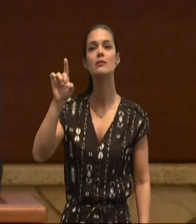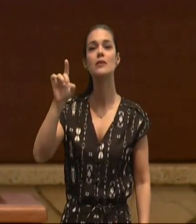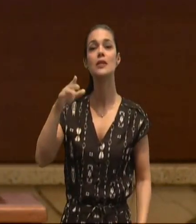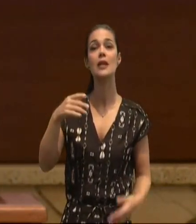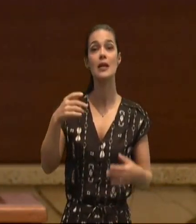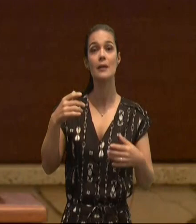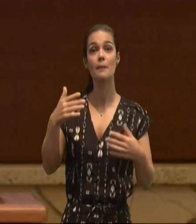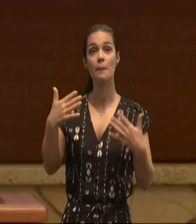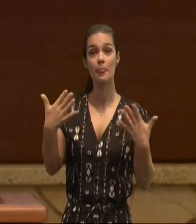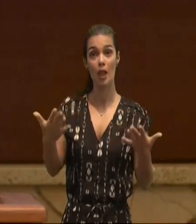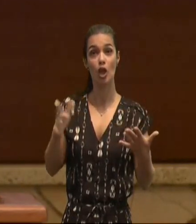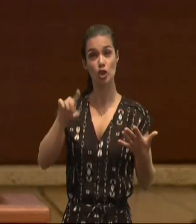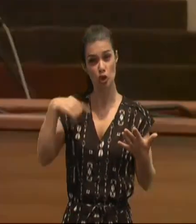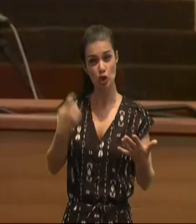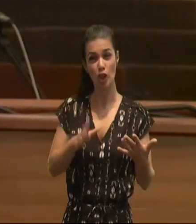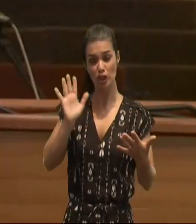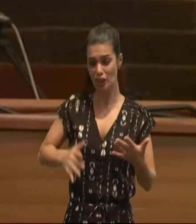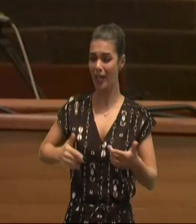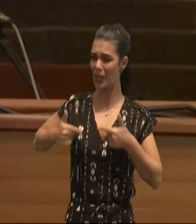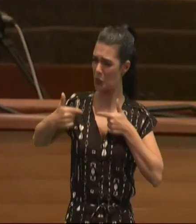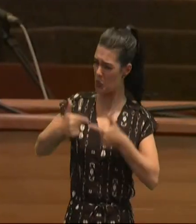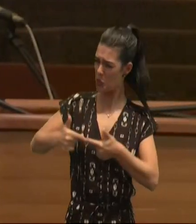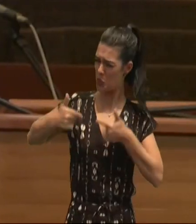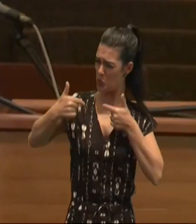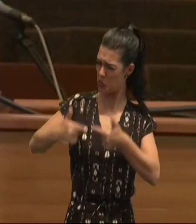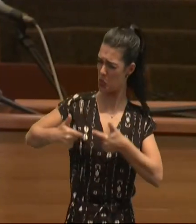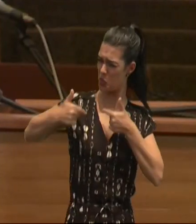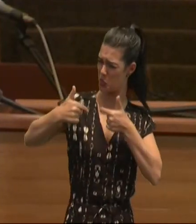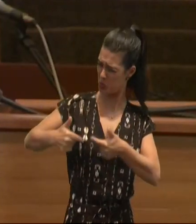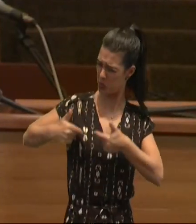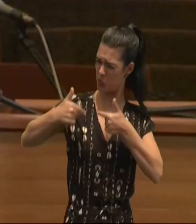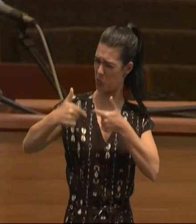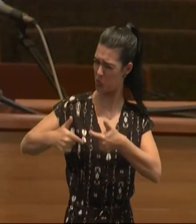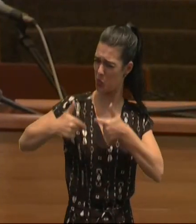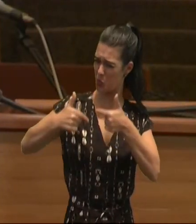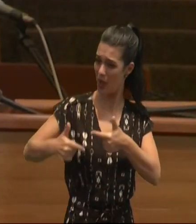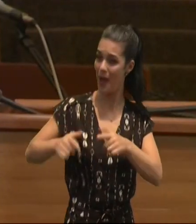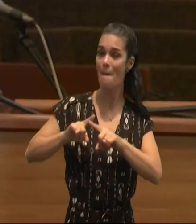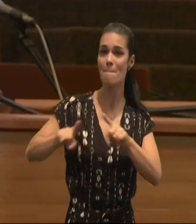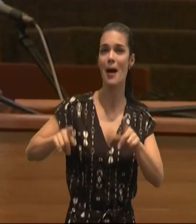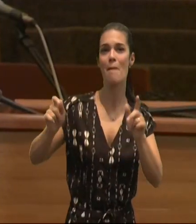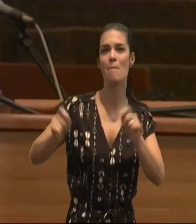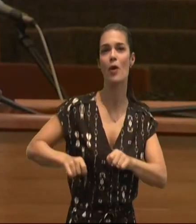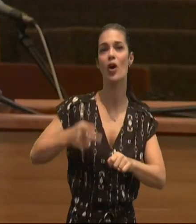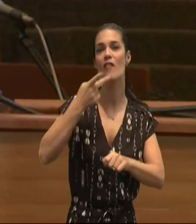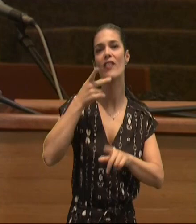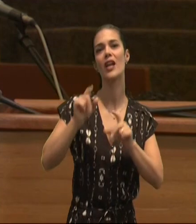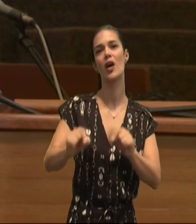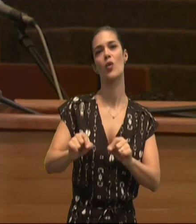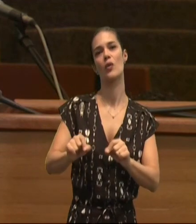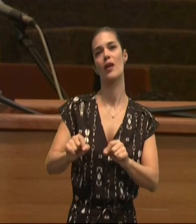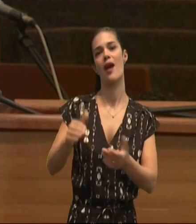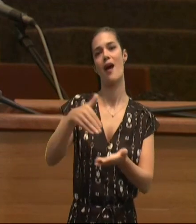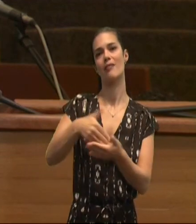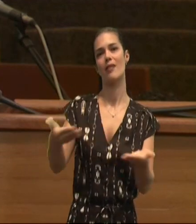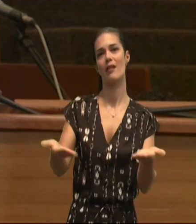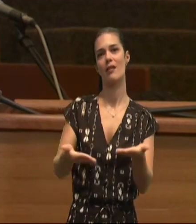diante desta pedra, desta rocha, e poder dizer: até aqui nos ajudou o